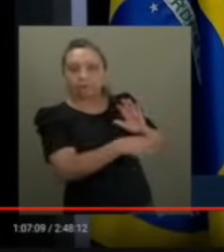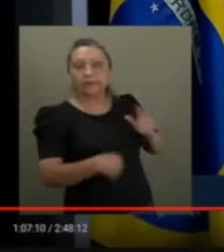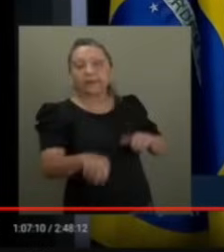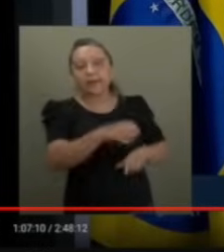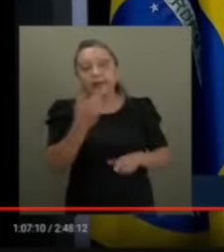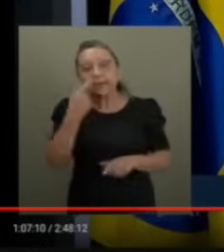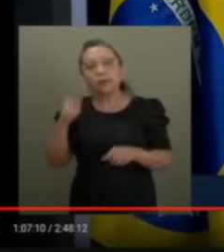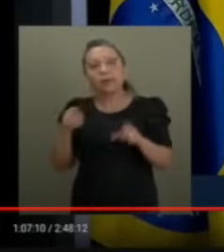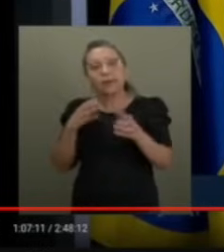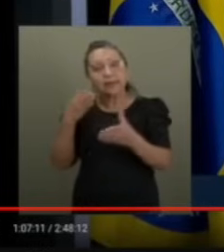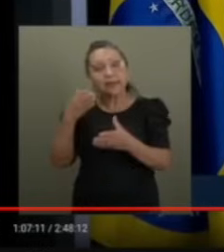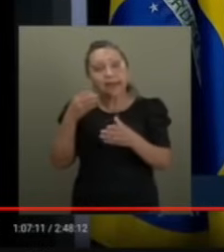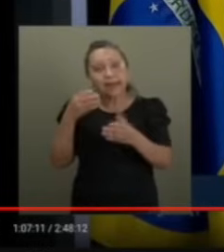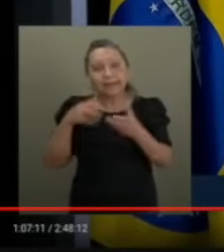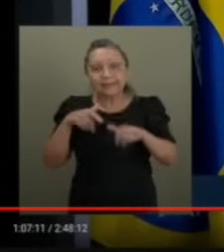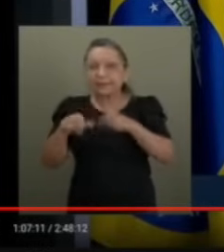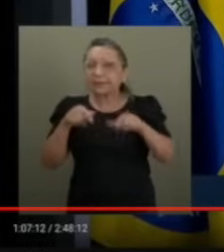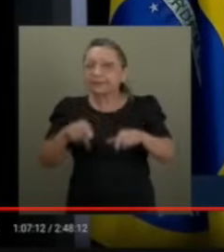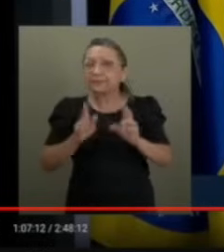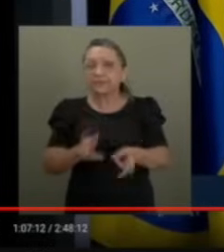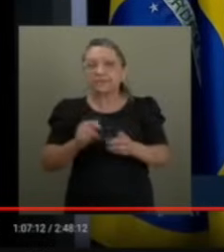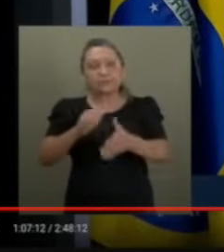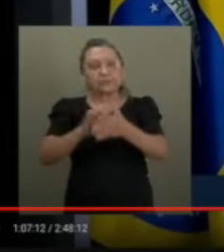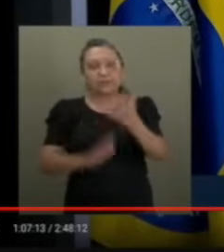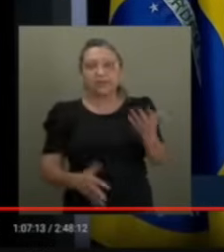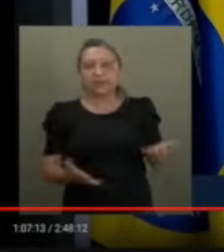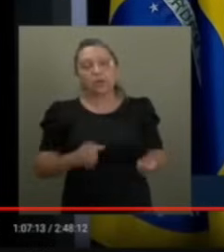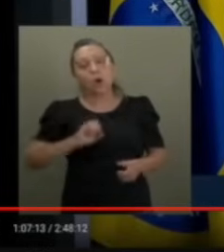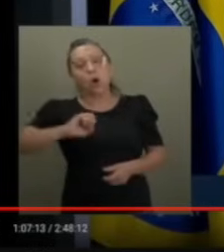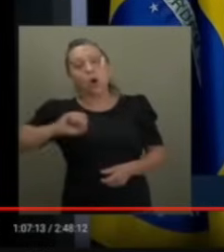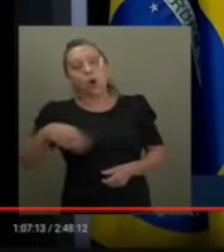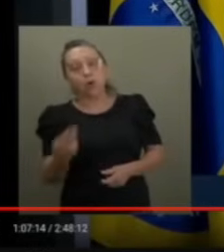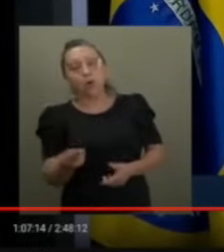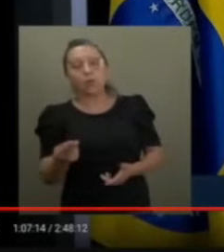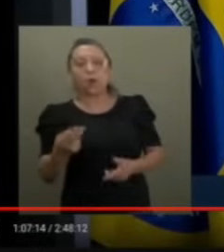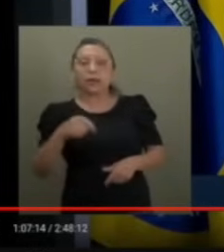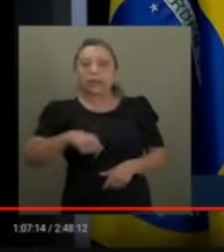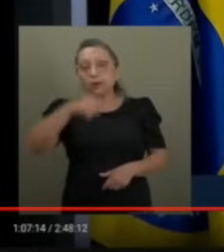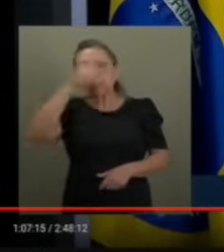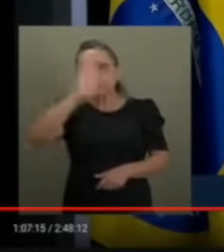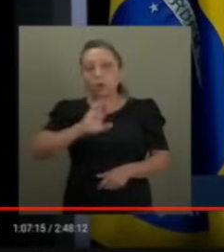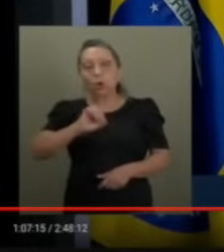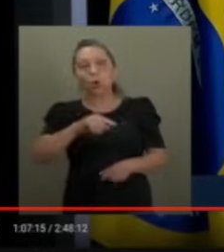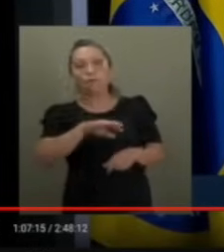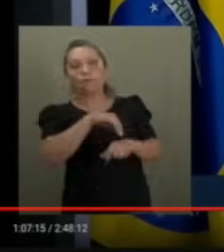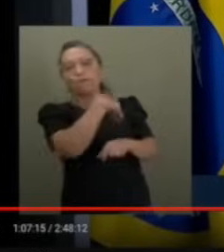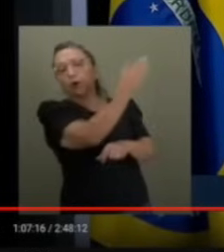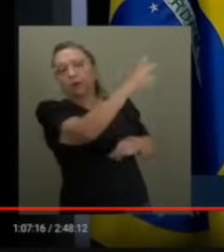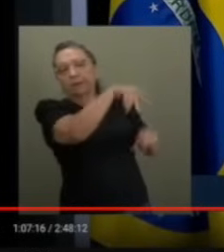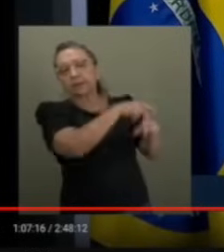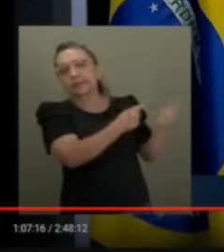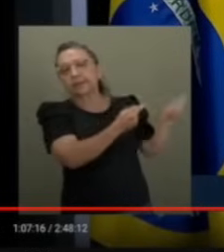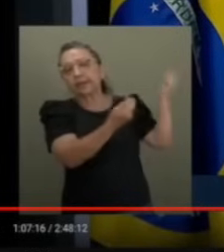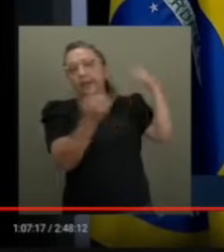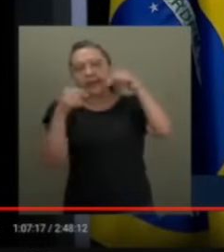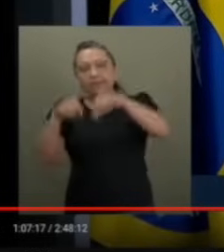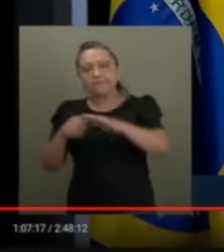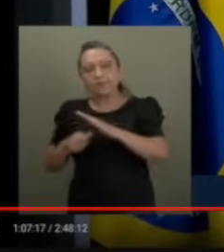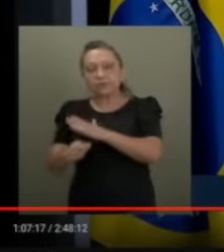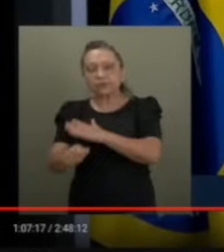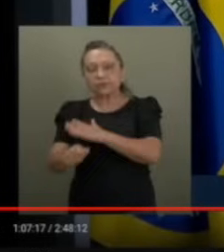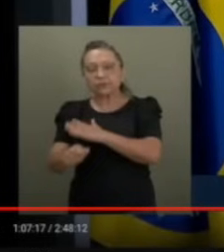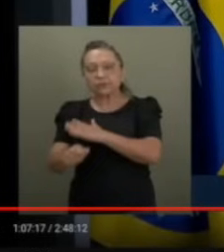queiram atuar nessa mesma atividade ou de dentro do país ou mesmo aquelas que desejam investir E que venham de